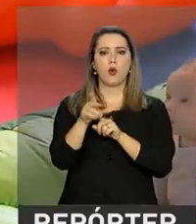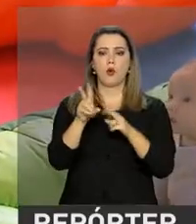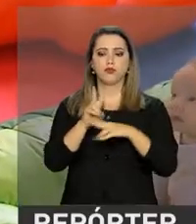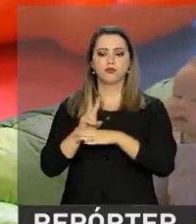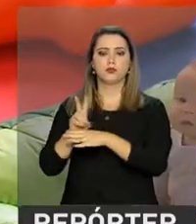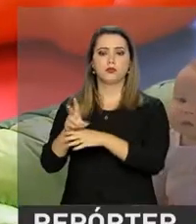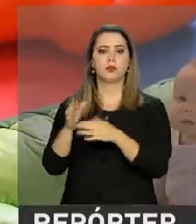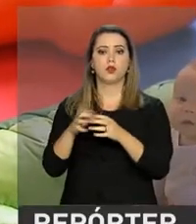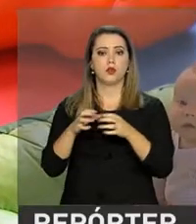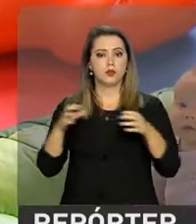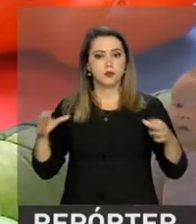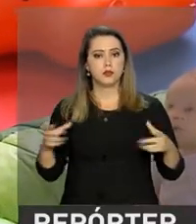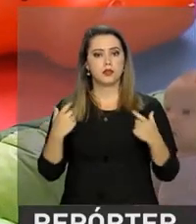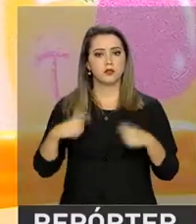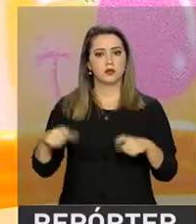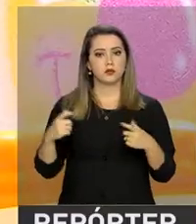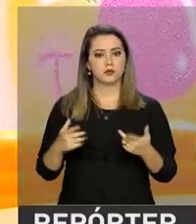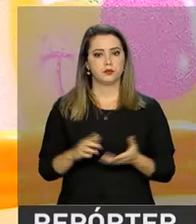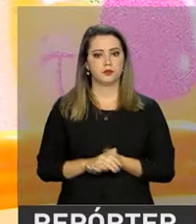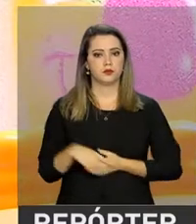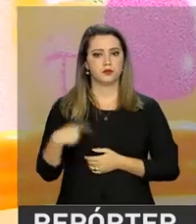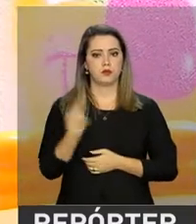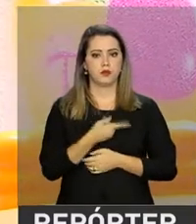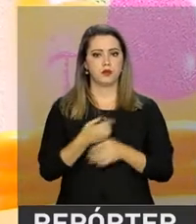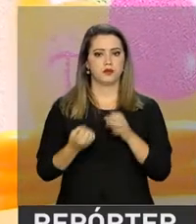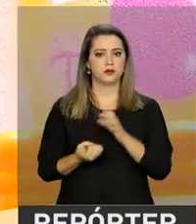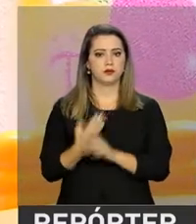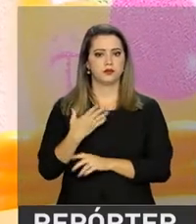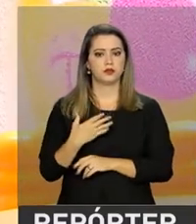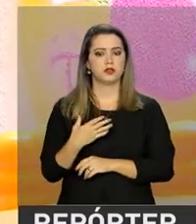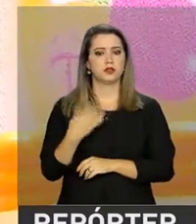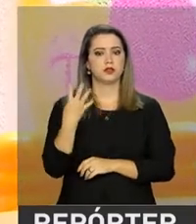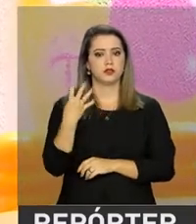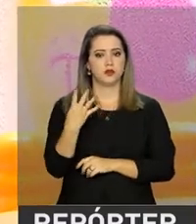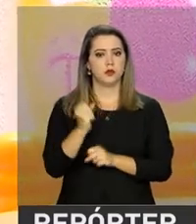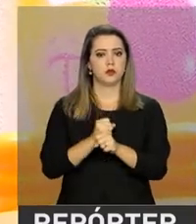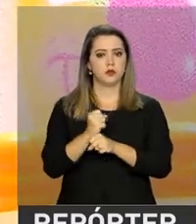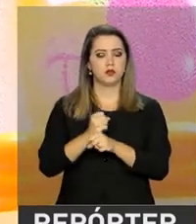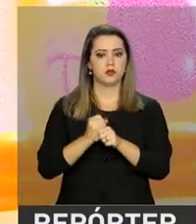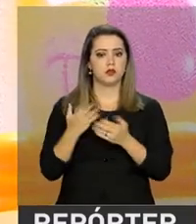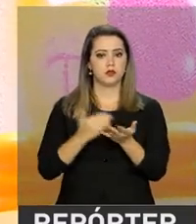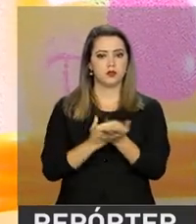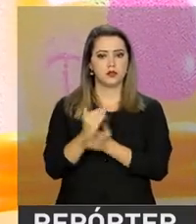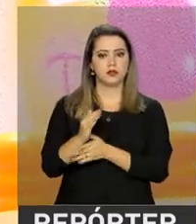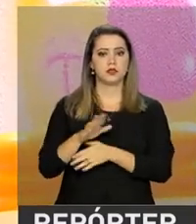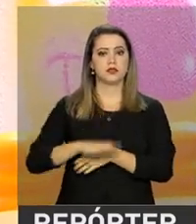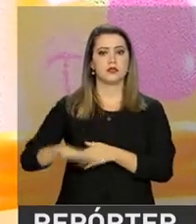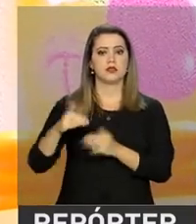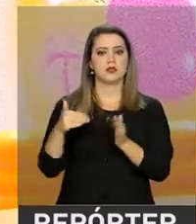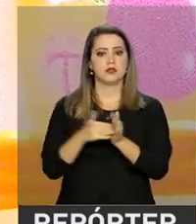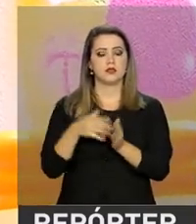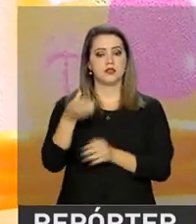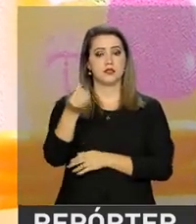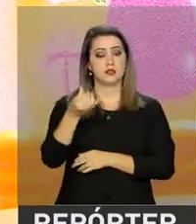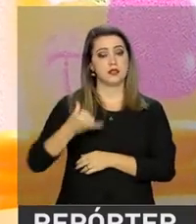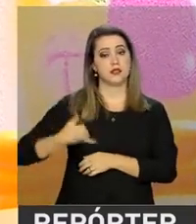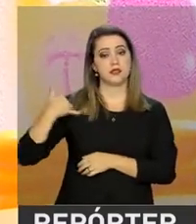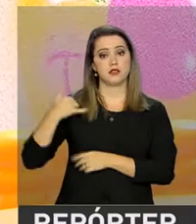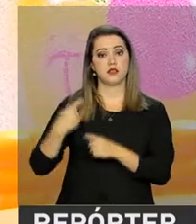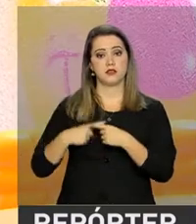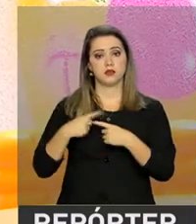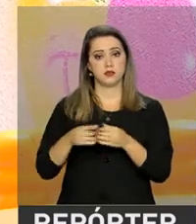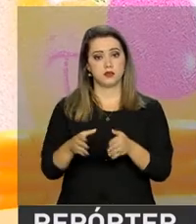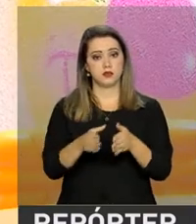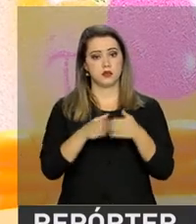ela está ampliando o empreendimento está 15 crianças até 4 anos ea partir desse ano já pode trabalhar com crianças até 6 anos que a